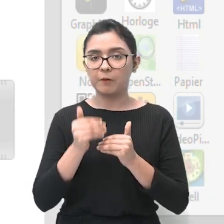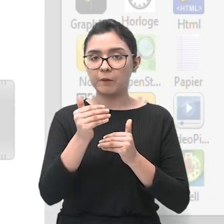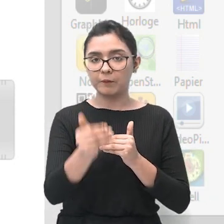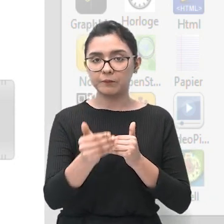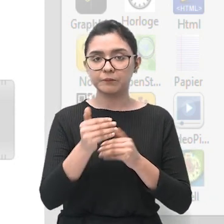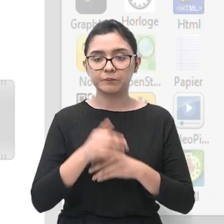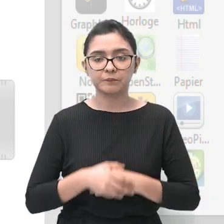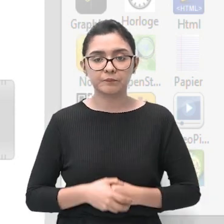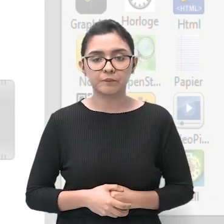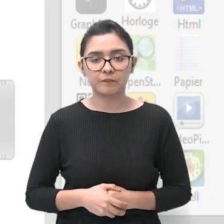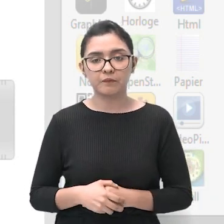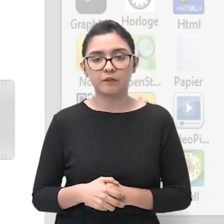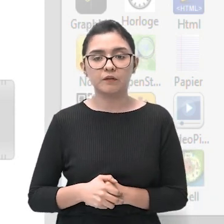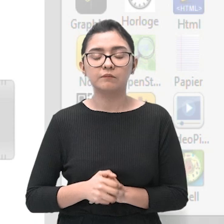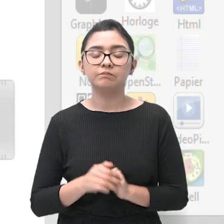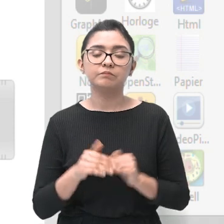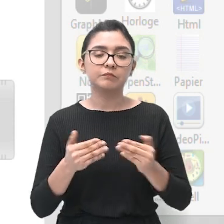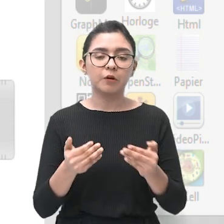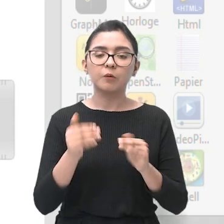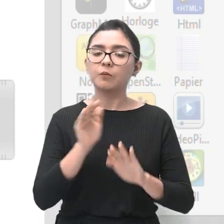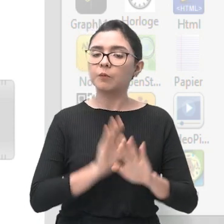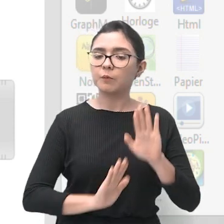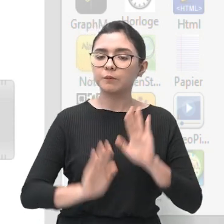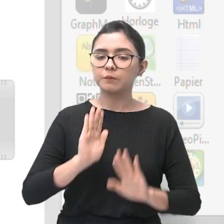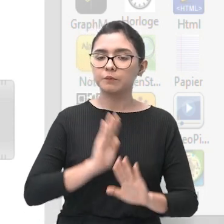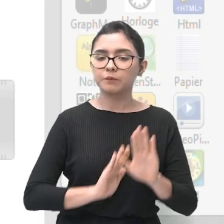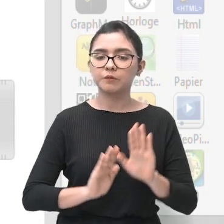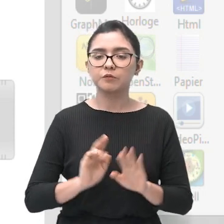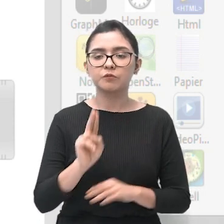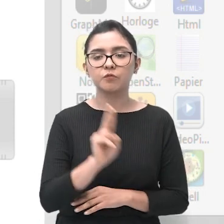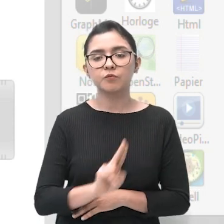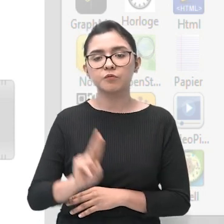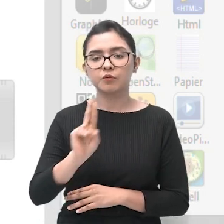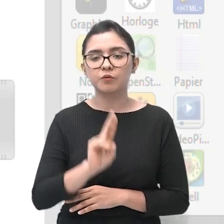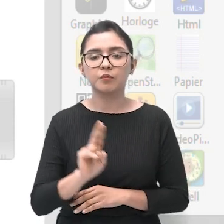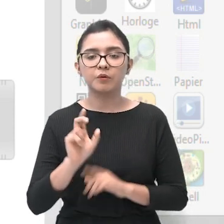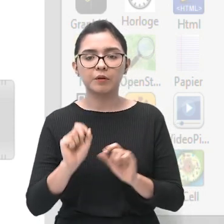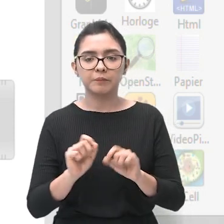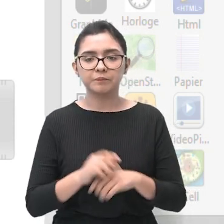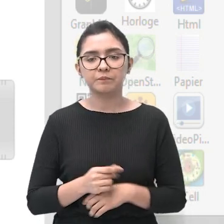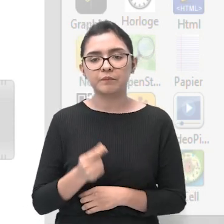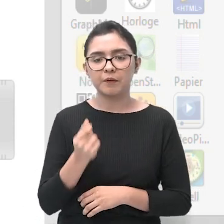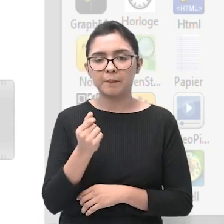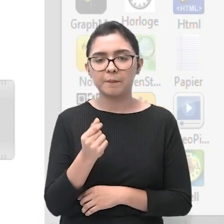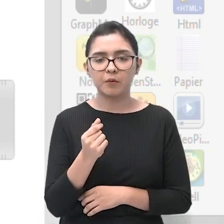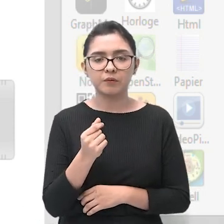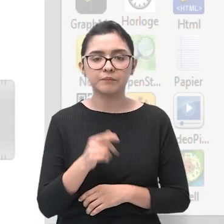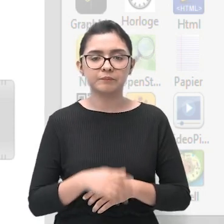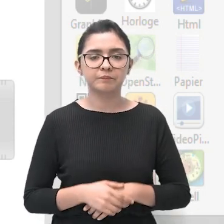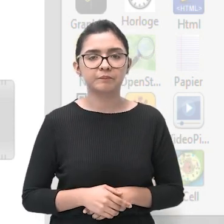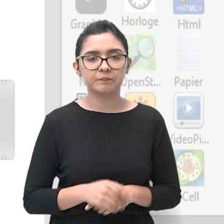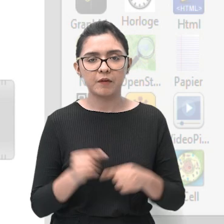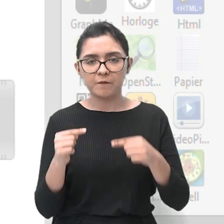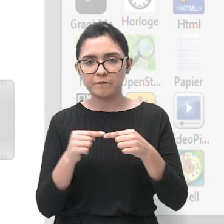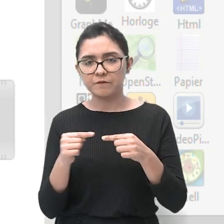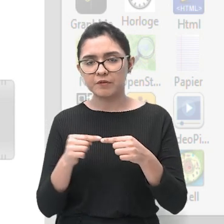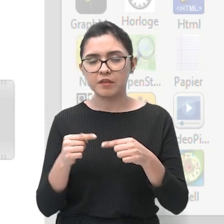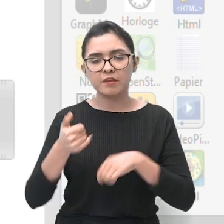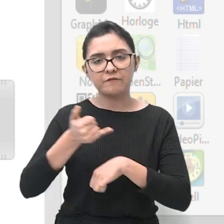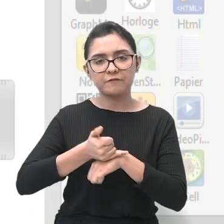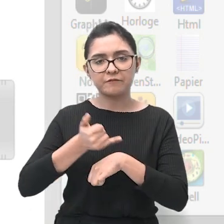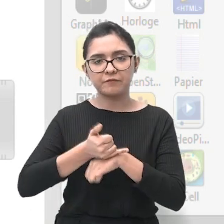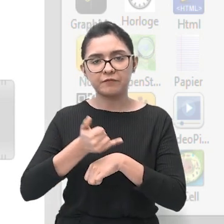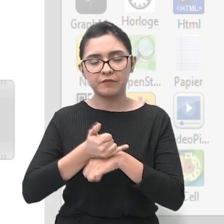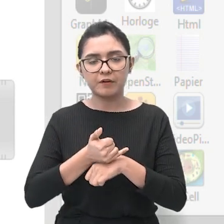passo. Com todo cuidado, vamos pegar a ponta seca do compasso, que é aquela ponta fina que tem a ponta de ferro, de aço